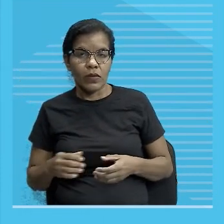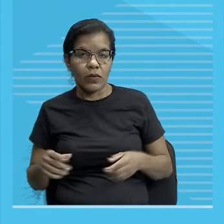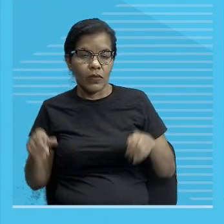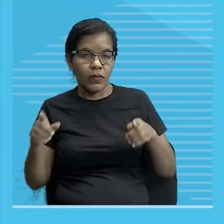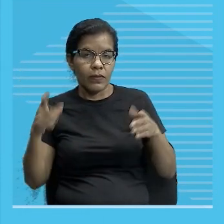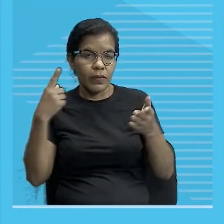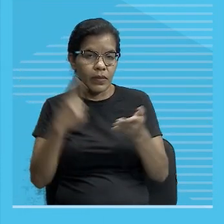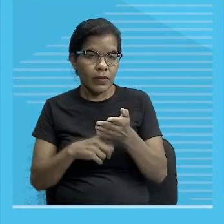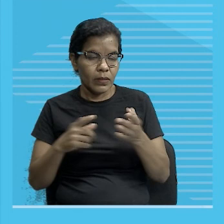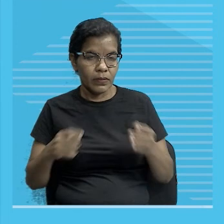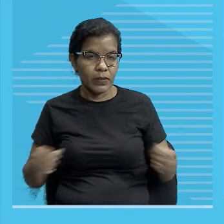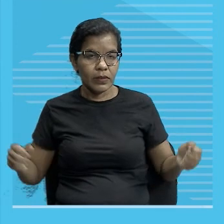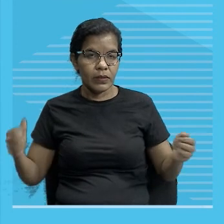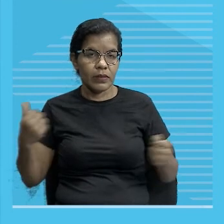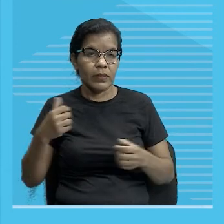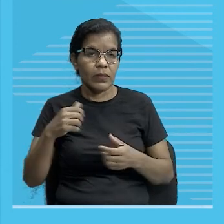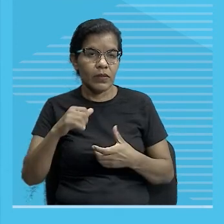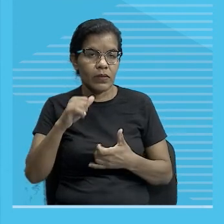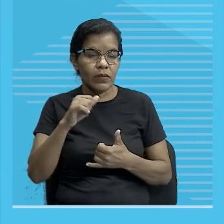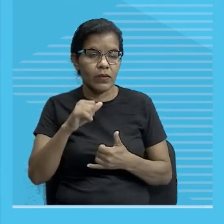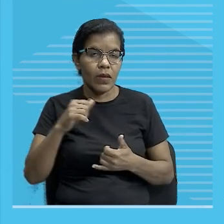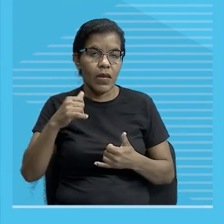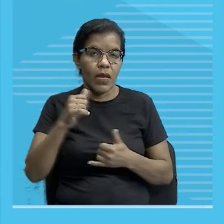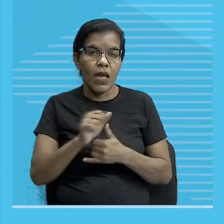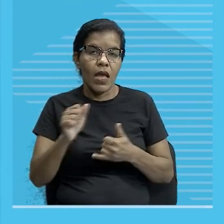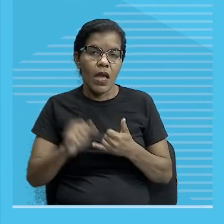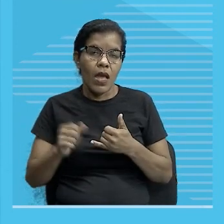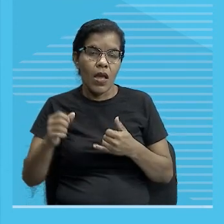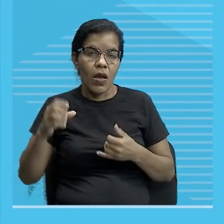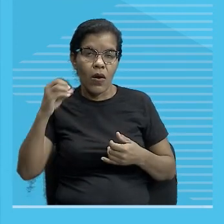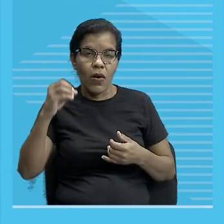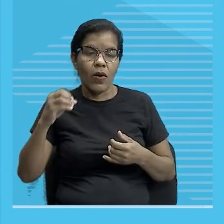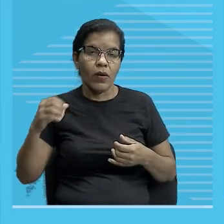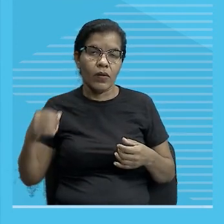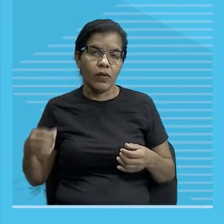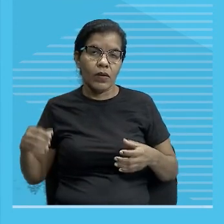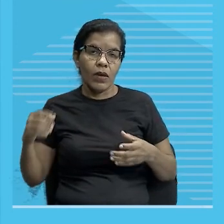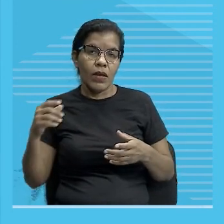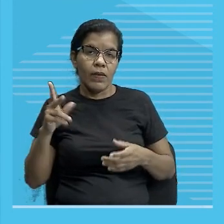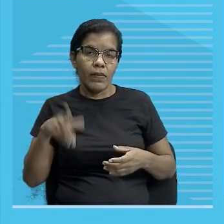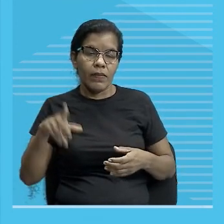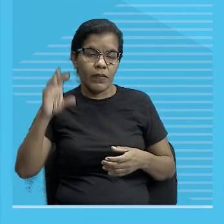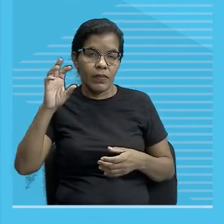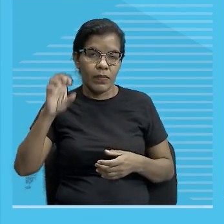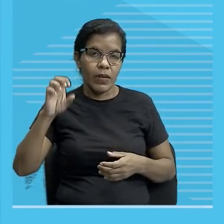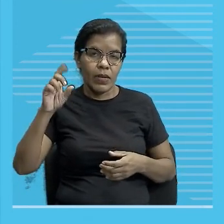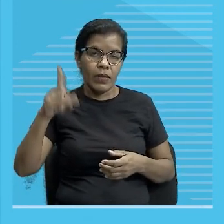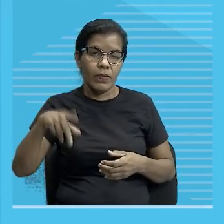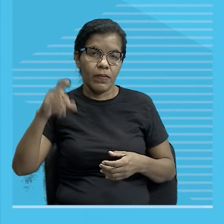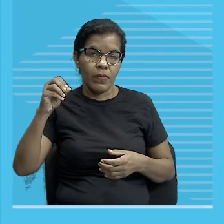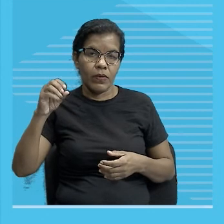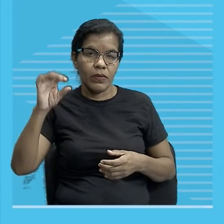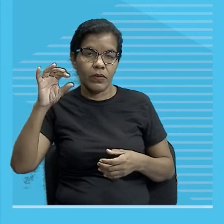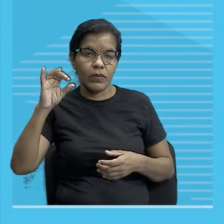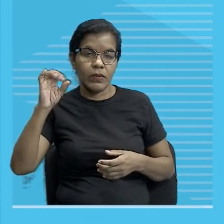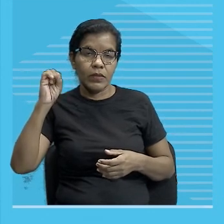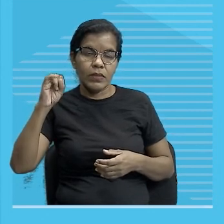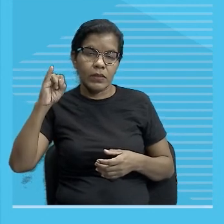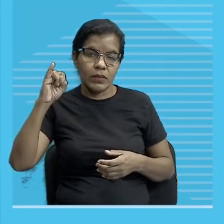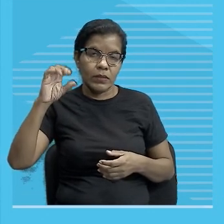chovia. Olha a magiquinha. E continua o resto aqui, ó. Tá